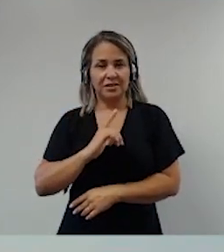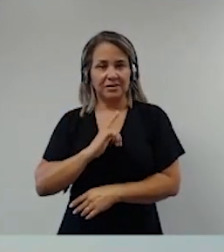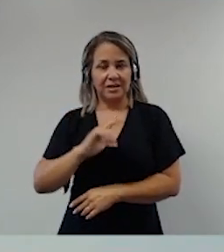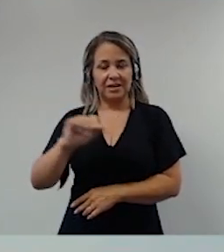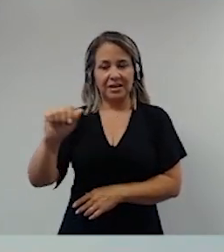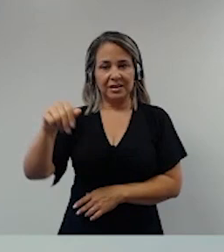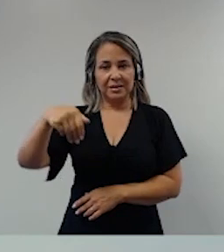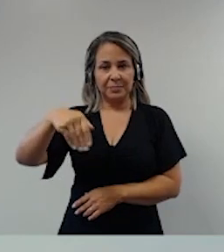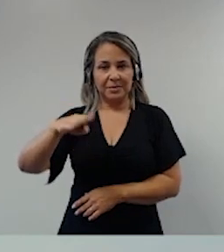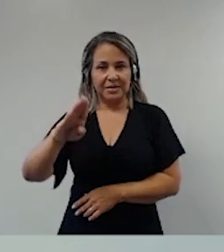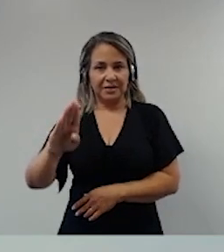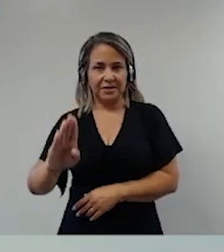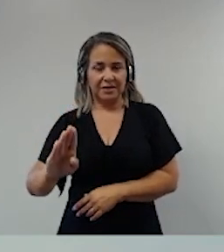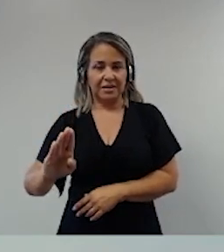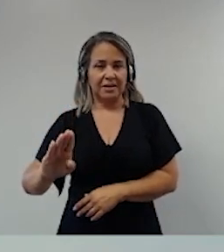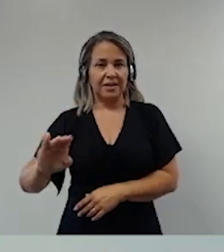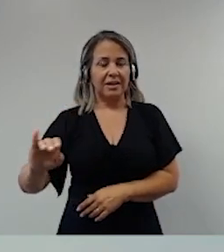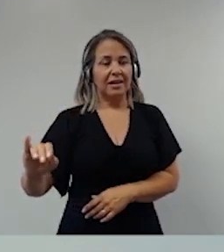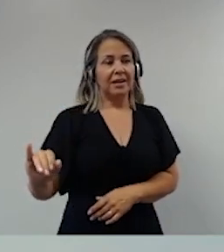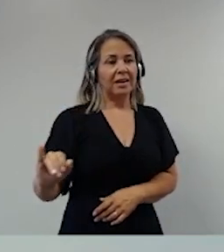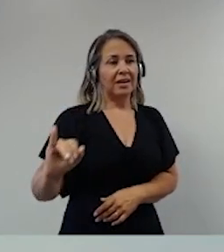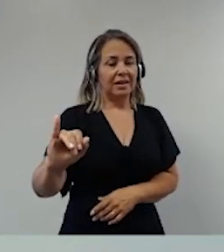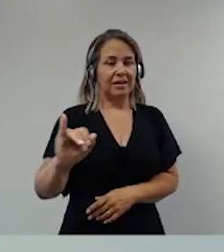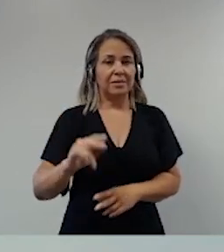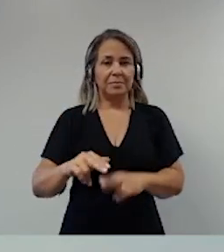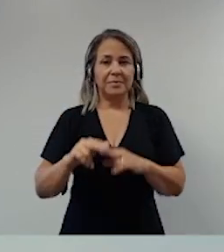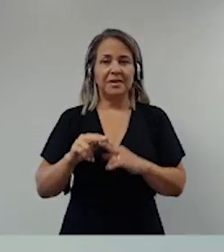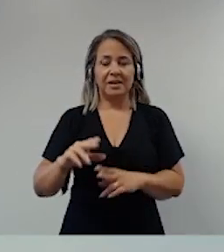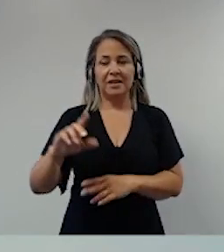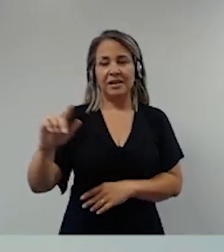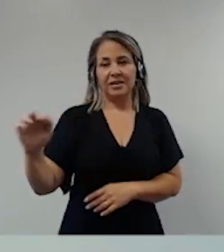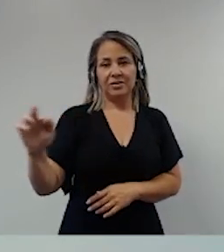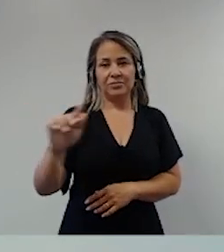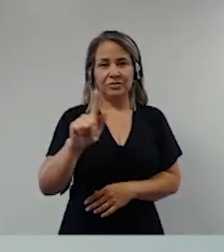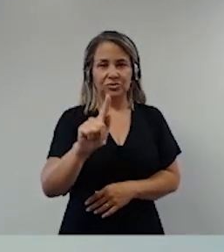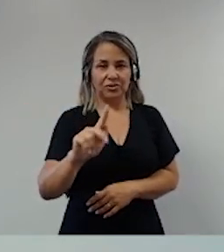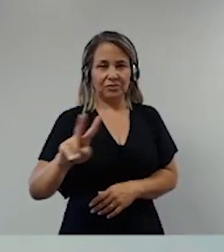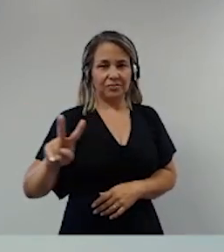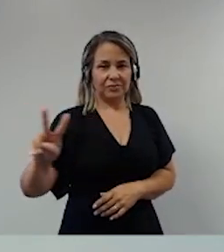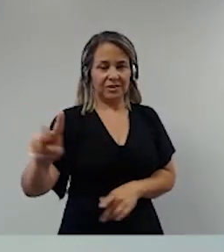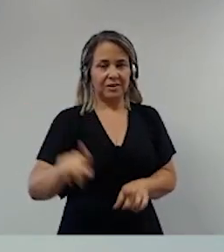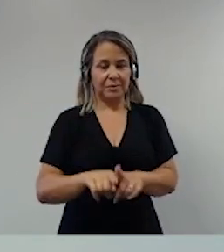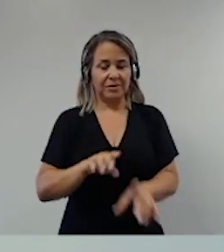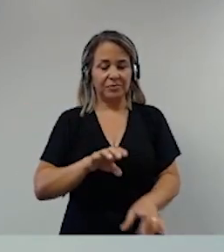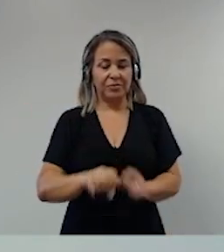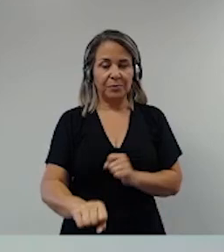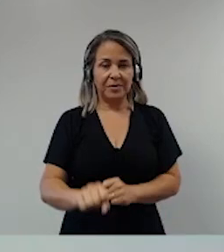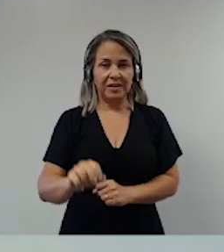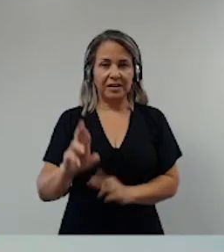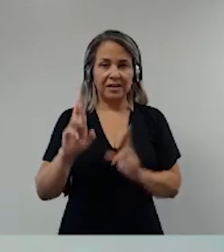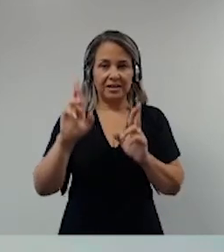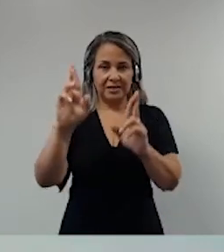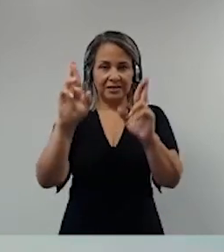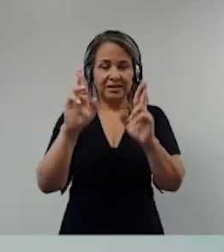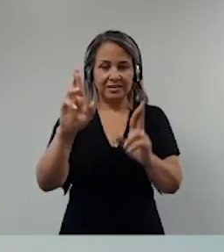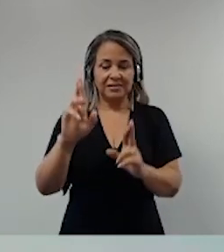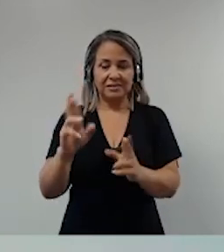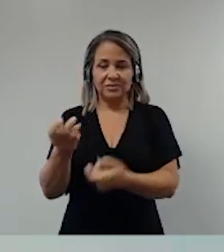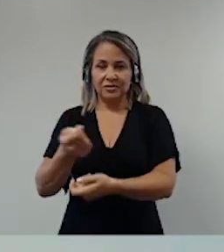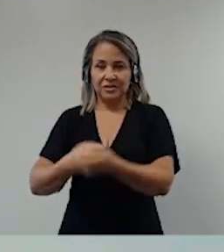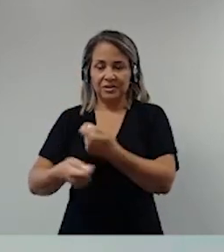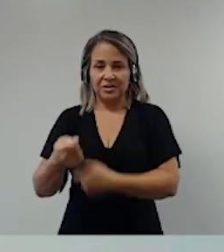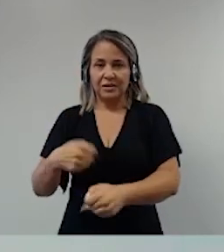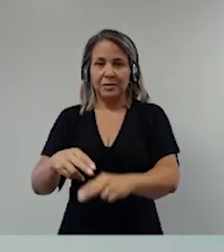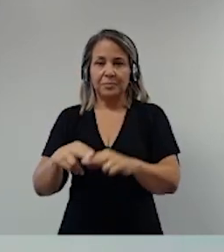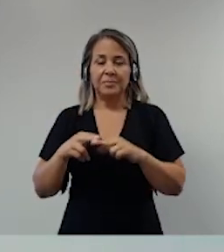em Gestão de Negócios pela nossa querida FGV, além de ser formada em Liderança de Negócios pela Fundação